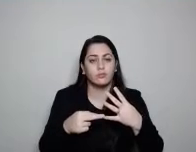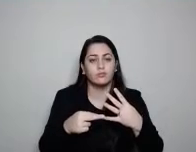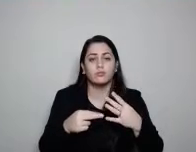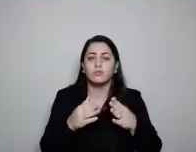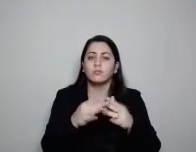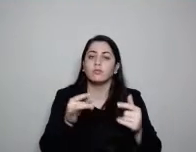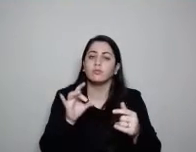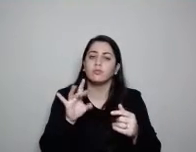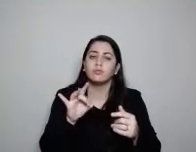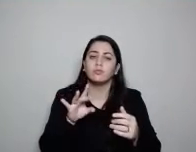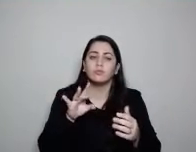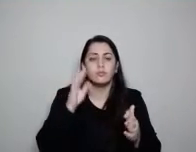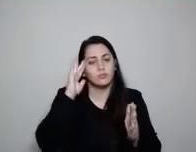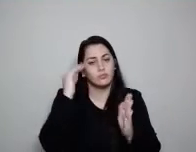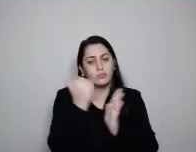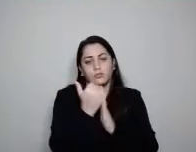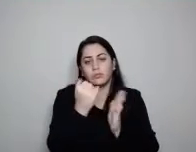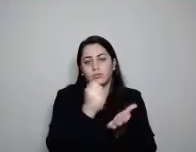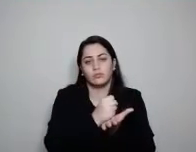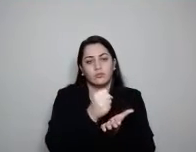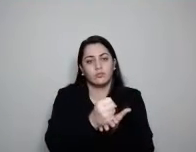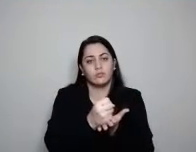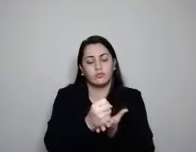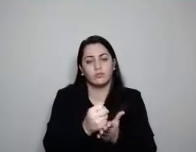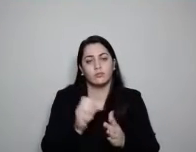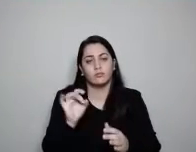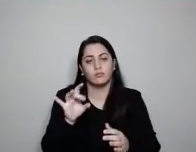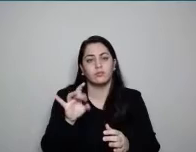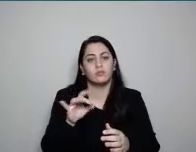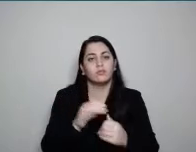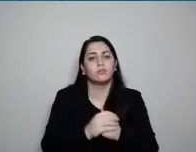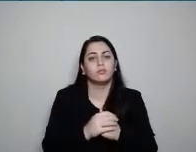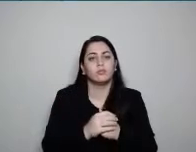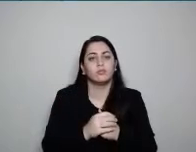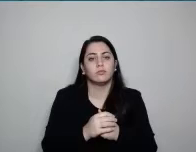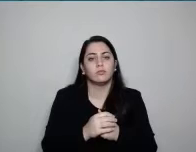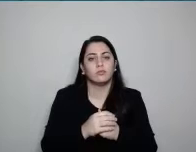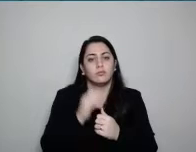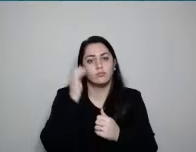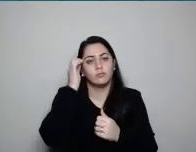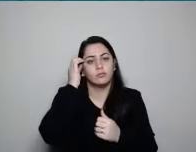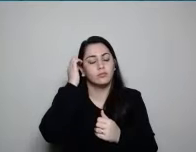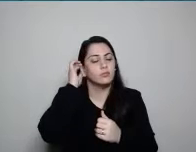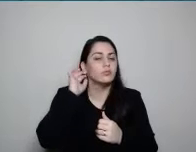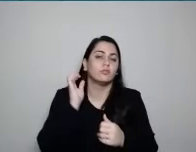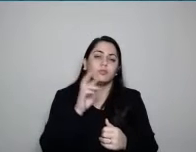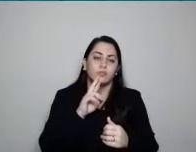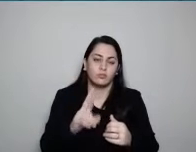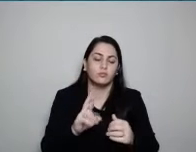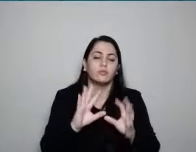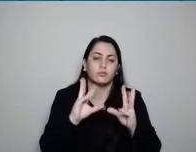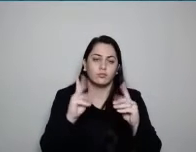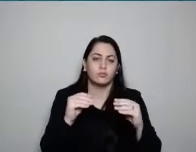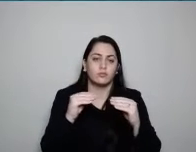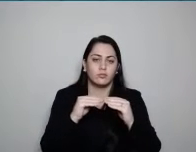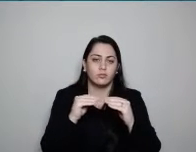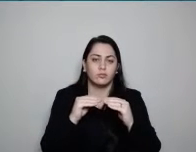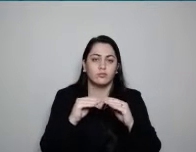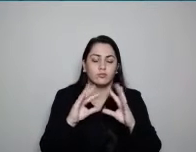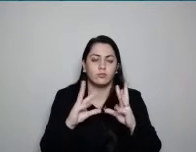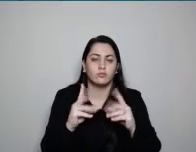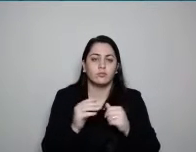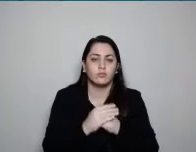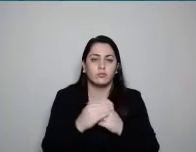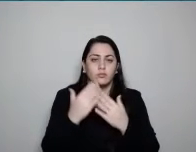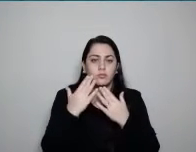contrato. Só isso mesmo. Ok, vou ler o resultado aqui, unanimidade. Para o quê? Para que lado? Não,